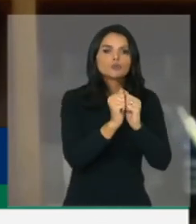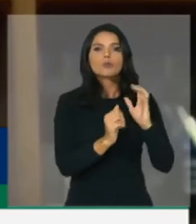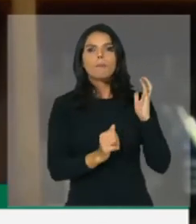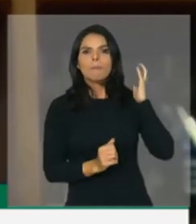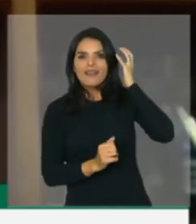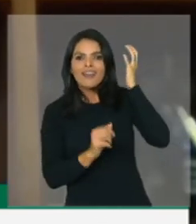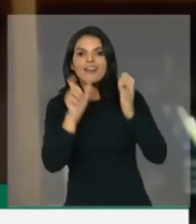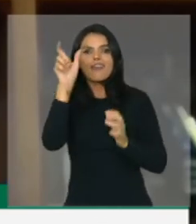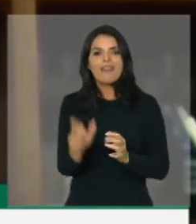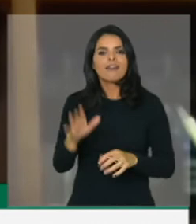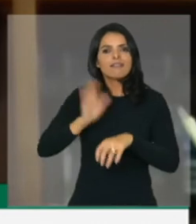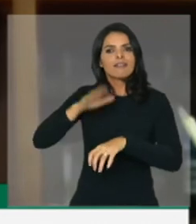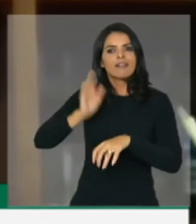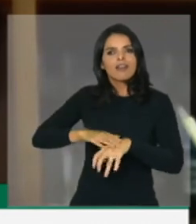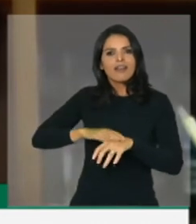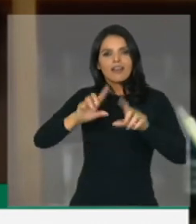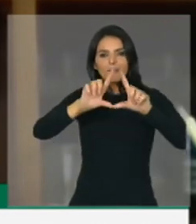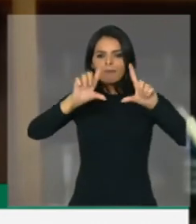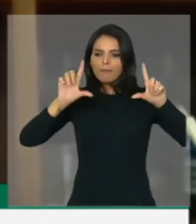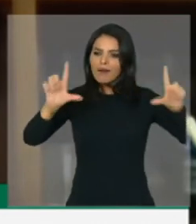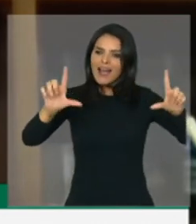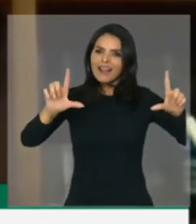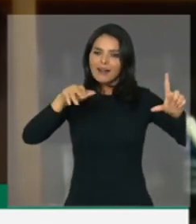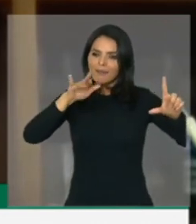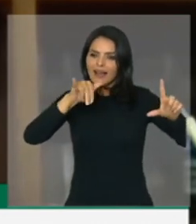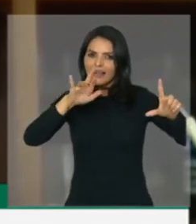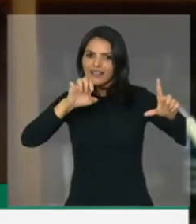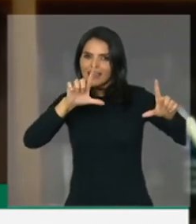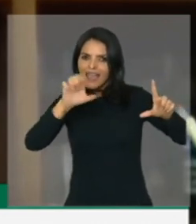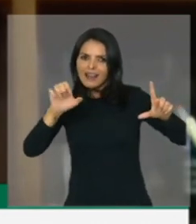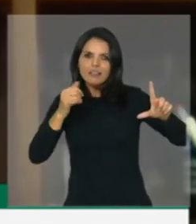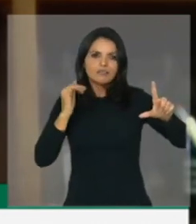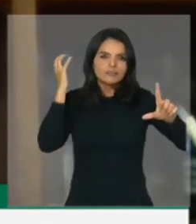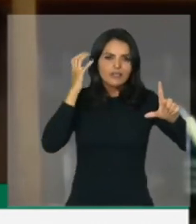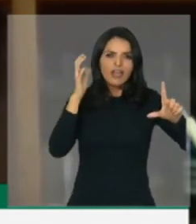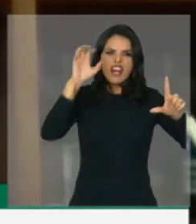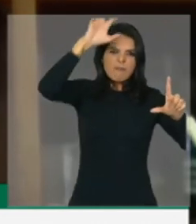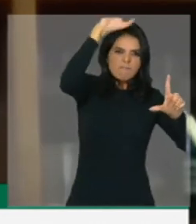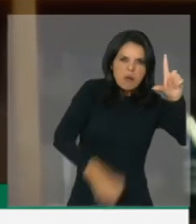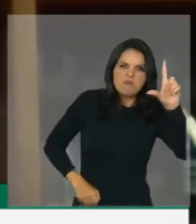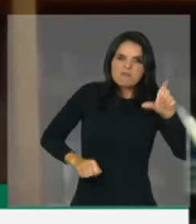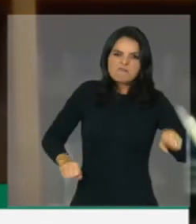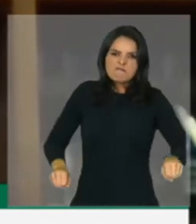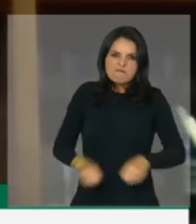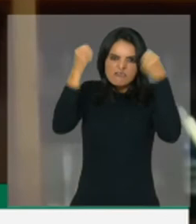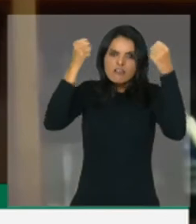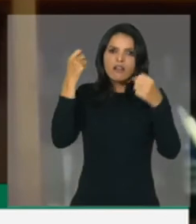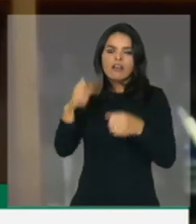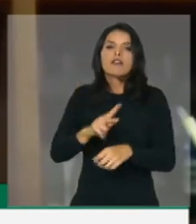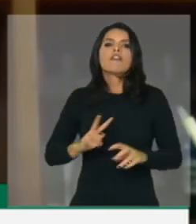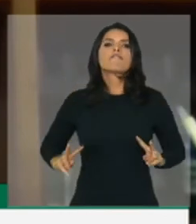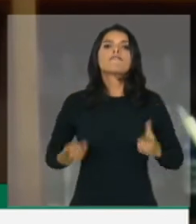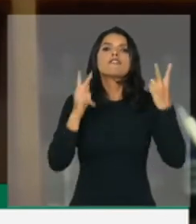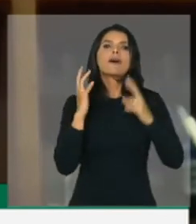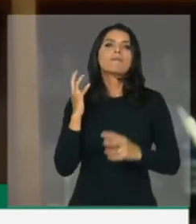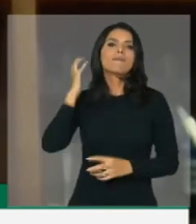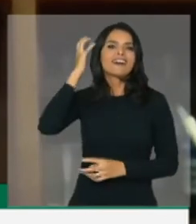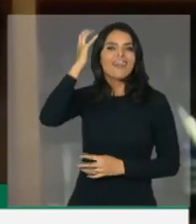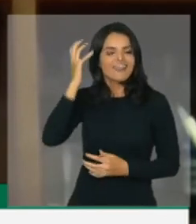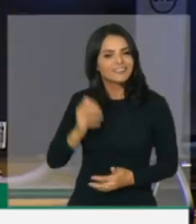E ele foi o autor da quebra da placa de Marielle, assim que se elegeu Daniel Silveira. Viva Marielle Franco!